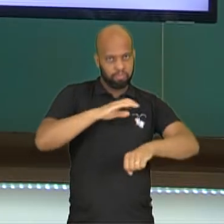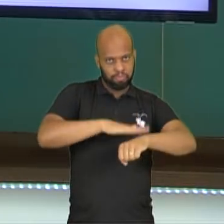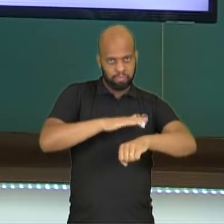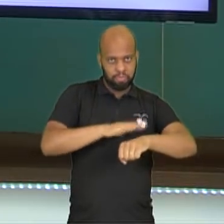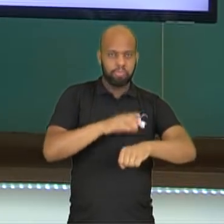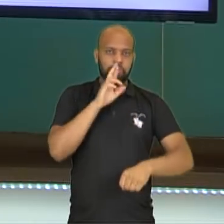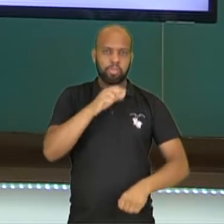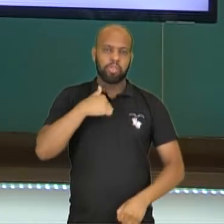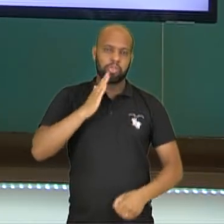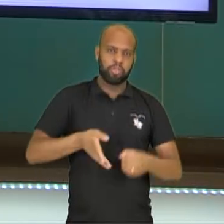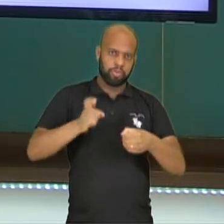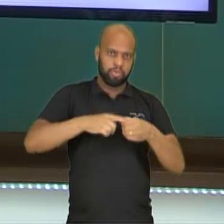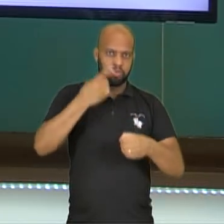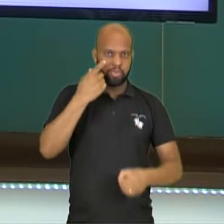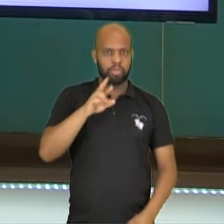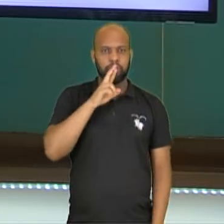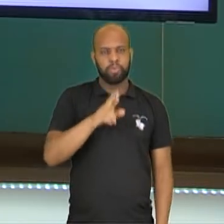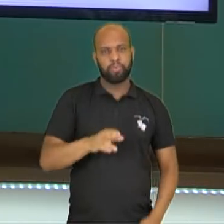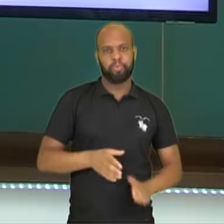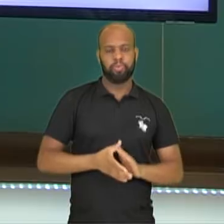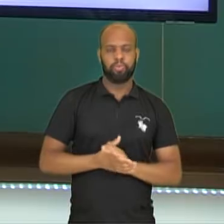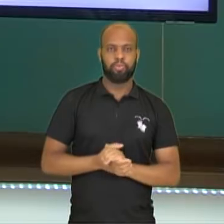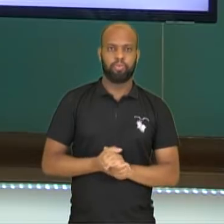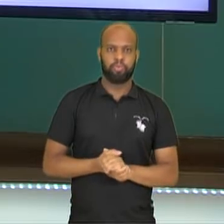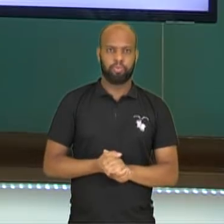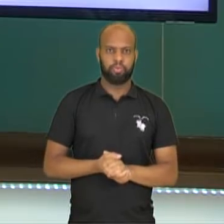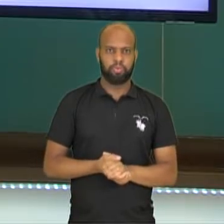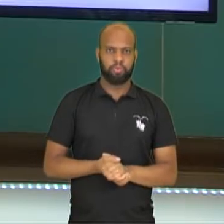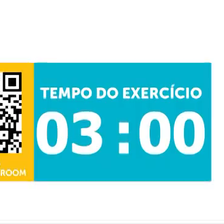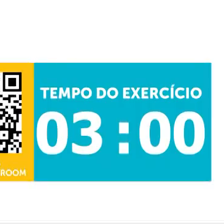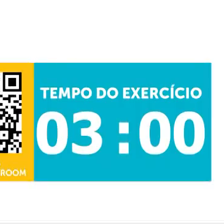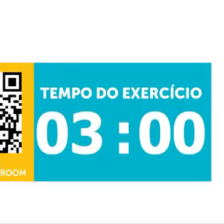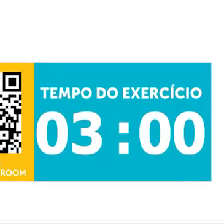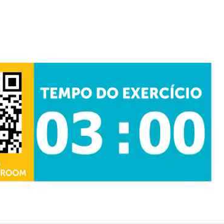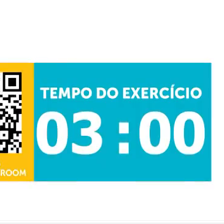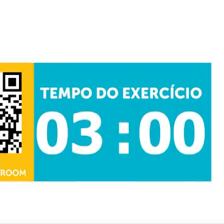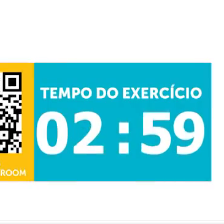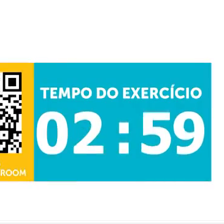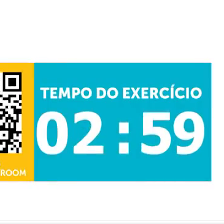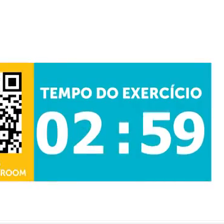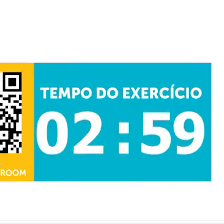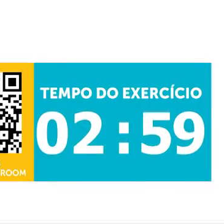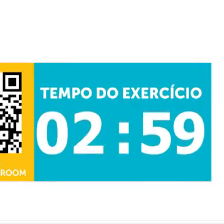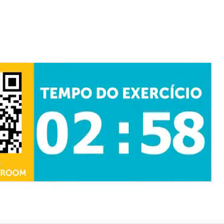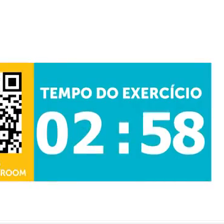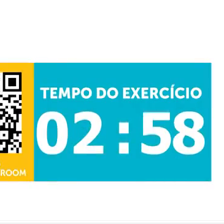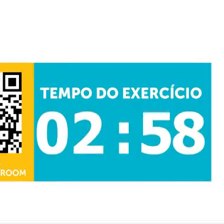ali? Pessoal, eu vou dar um tempinho para vocês e daqui a pouco a gente responde essa questão.